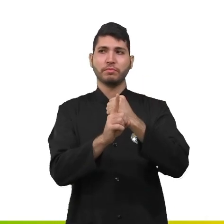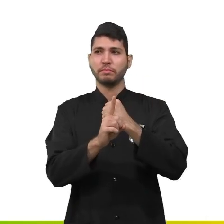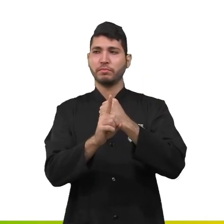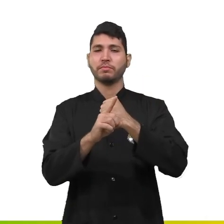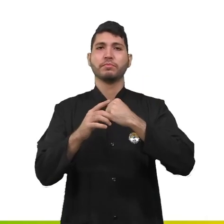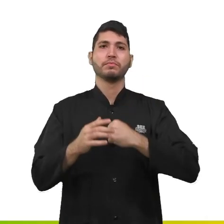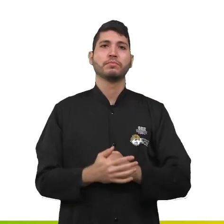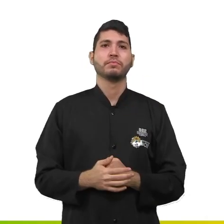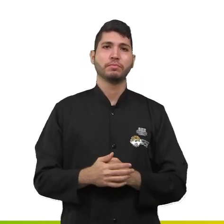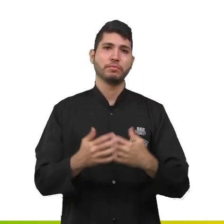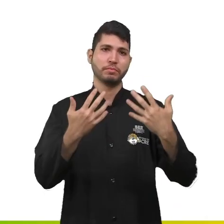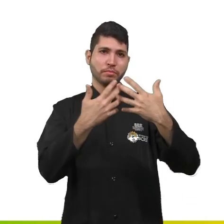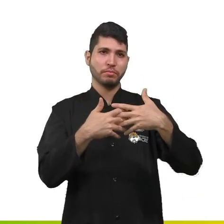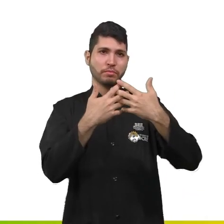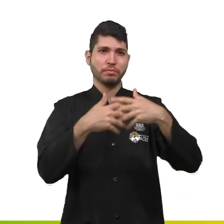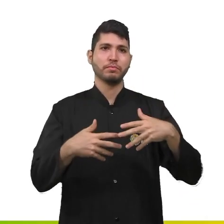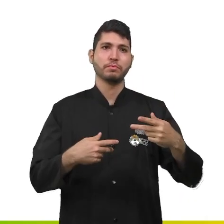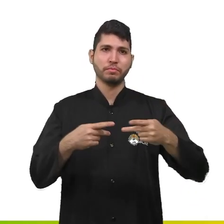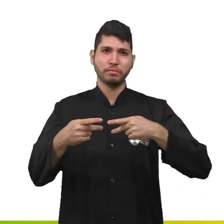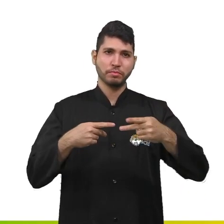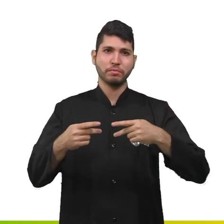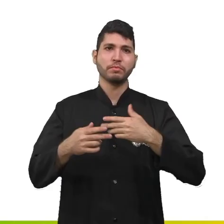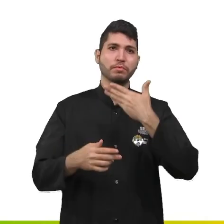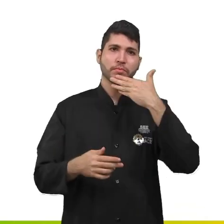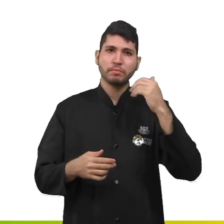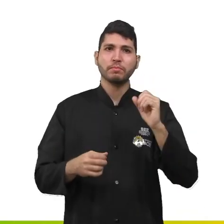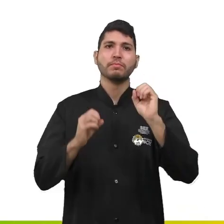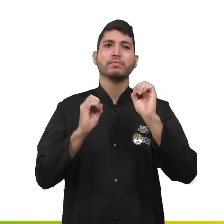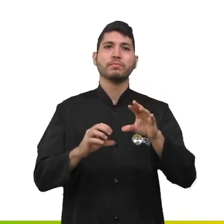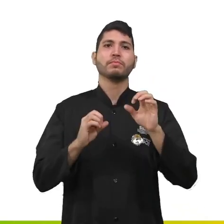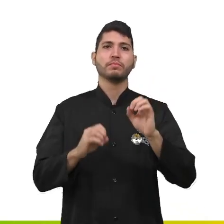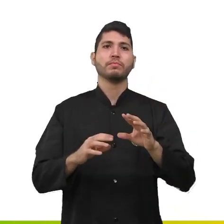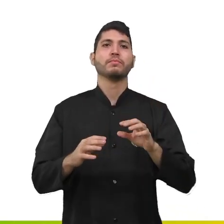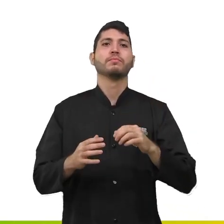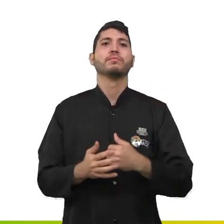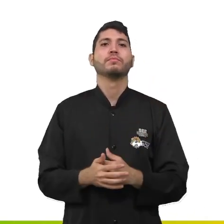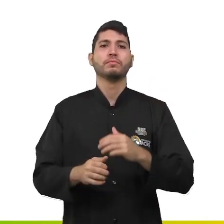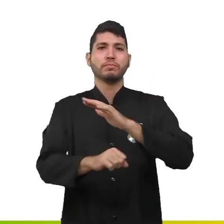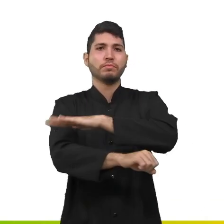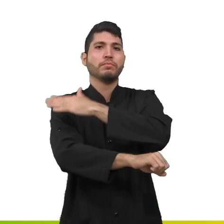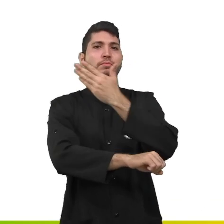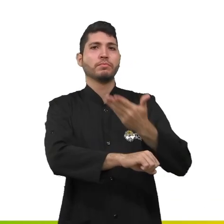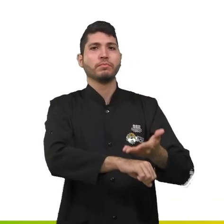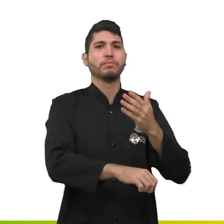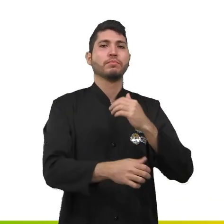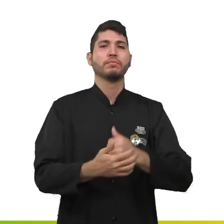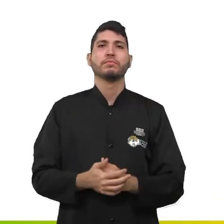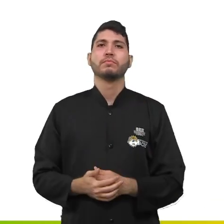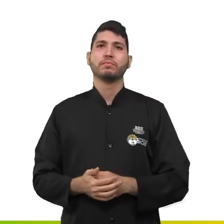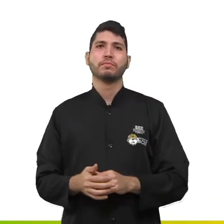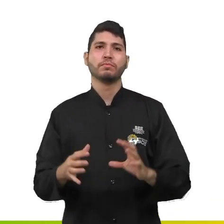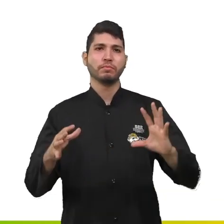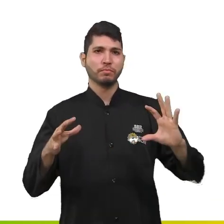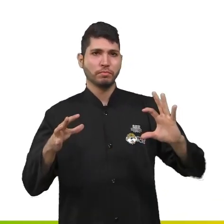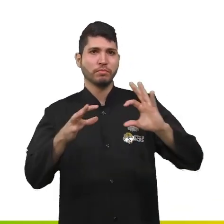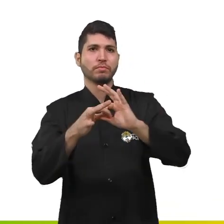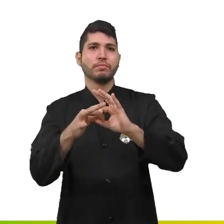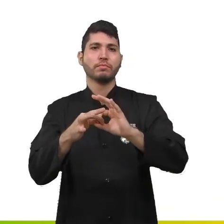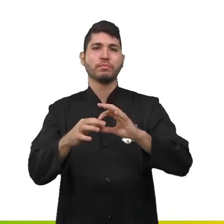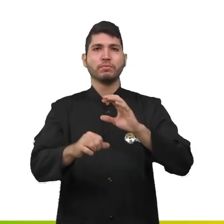ver aqui, Esses projetos fortalecem a educação integral e o senso de pertencimento comunitário, conectam saberes, culturas e